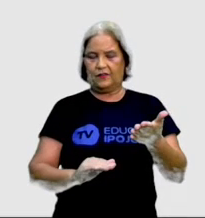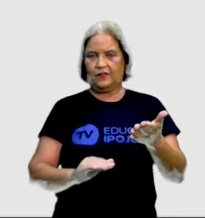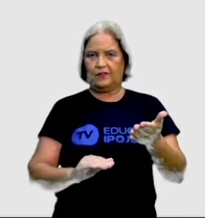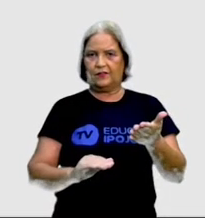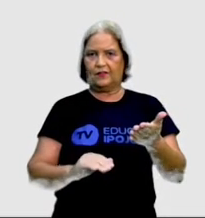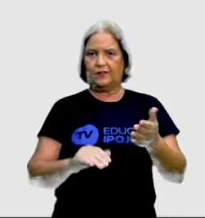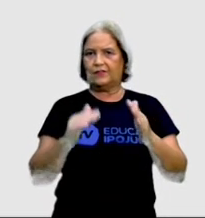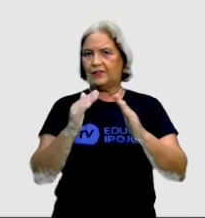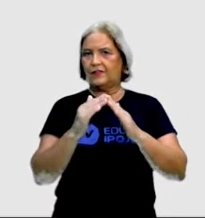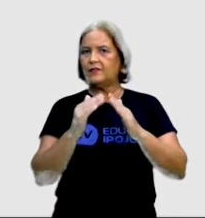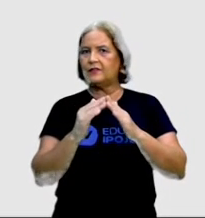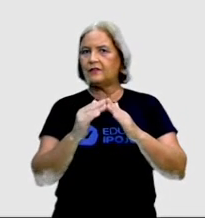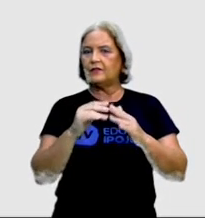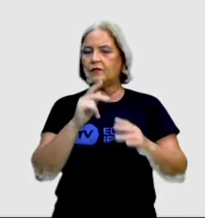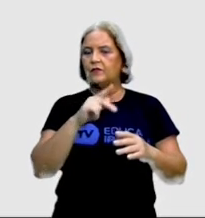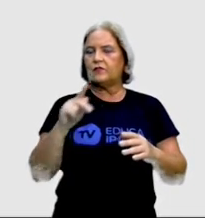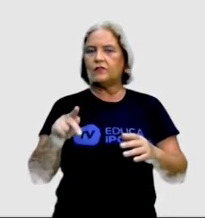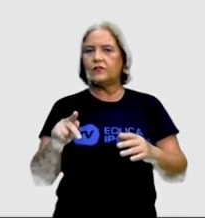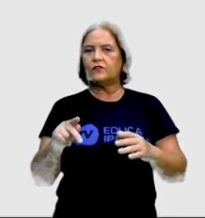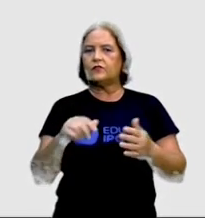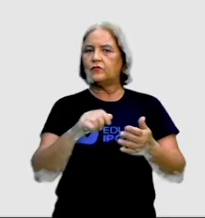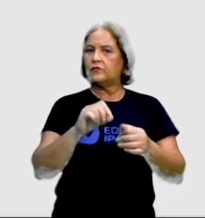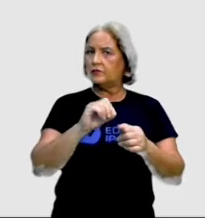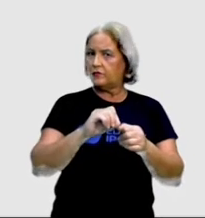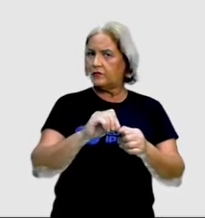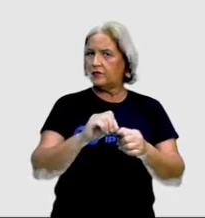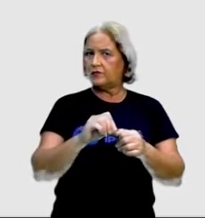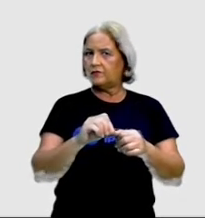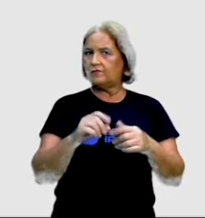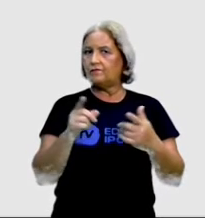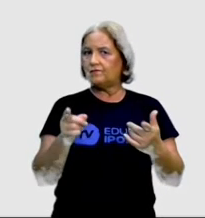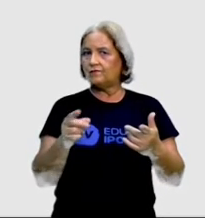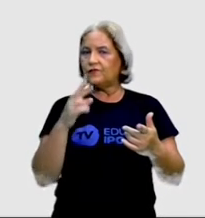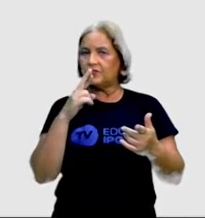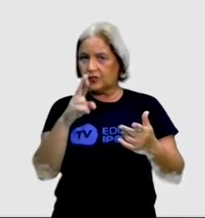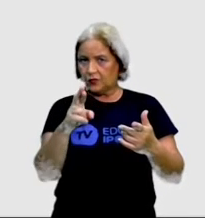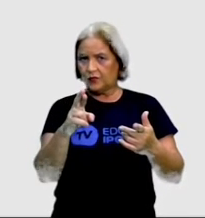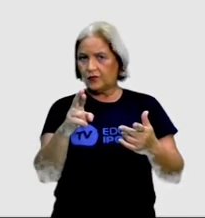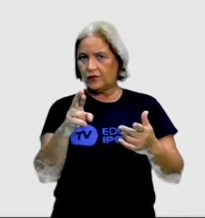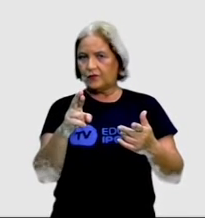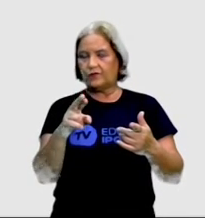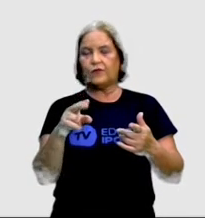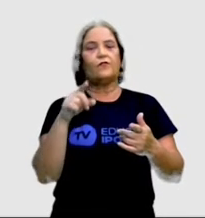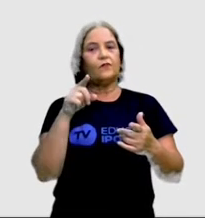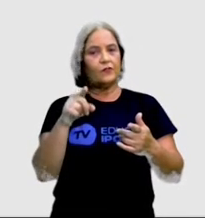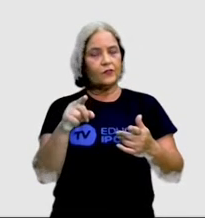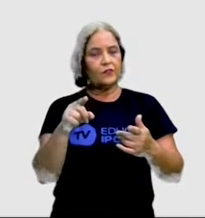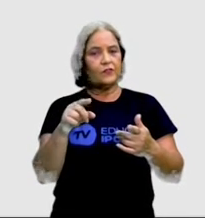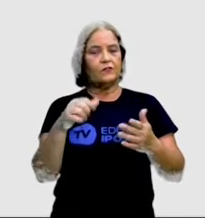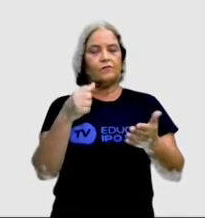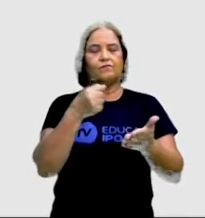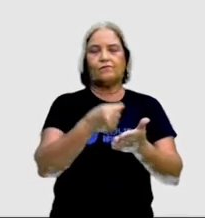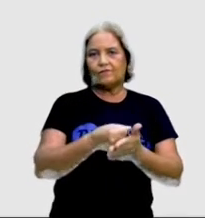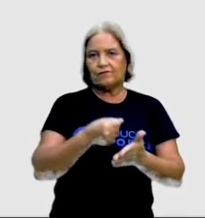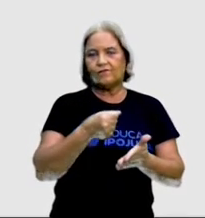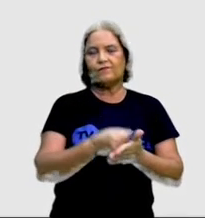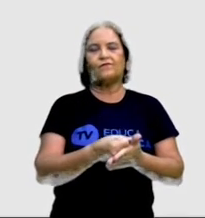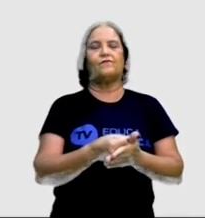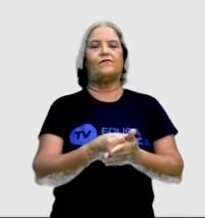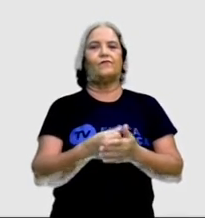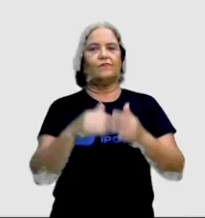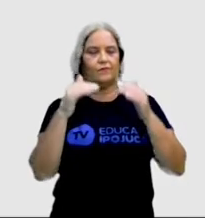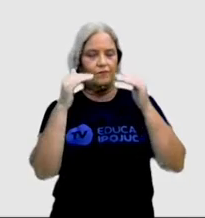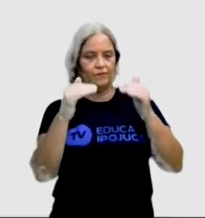tia passou? Será? Olha, crianças, vocês têm deveres a cumprir, certo? Então, presta